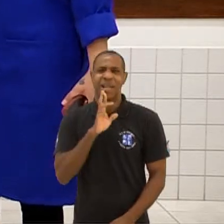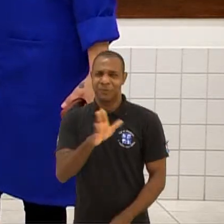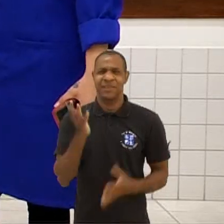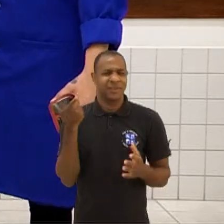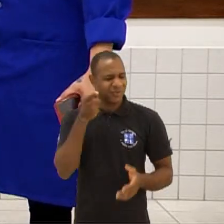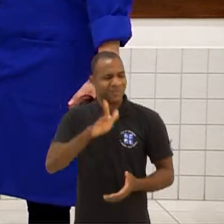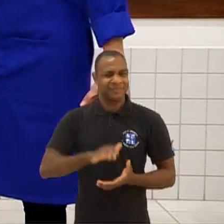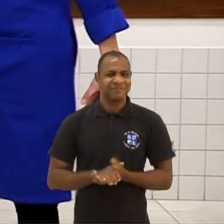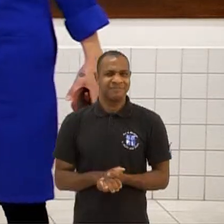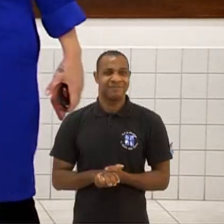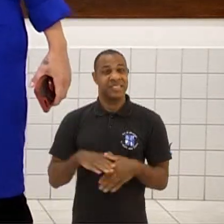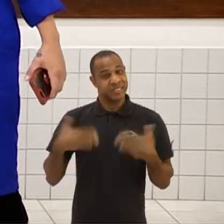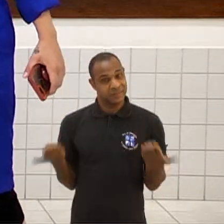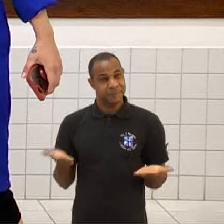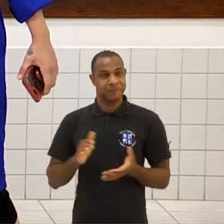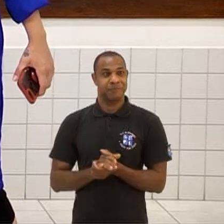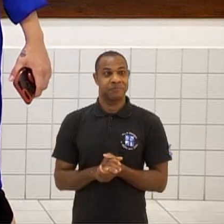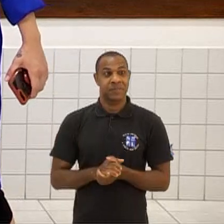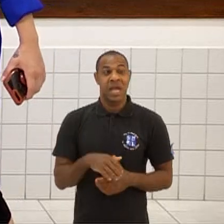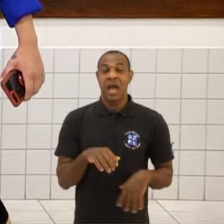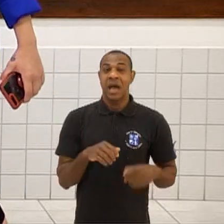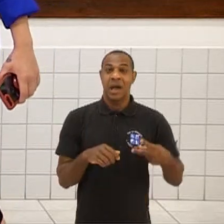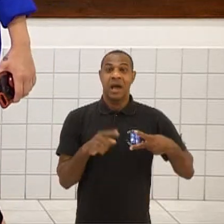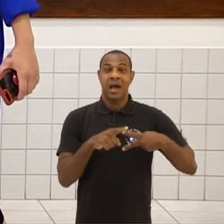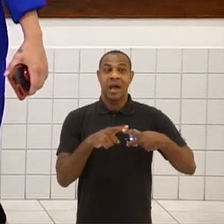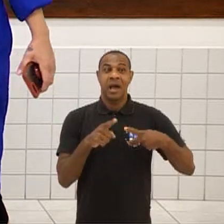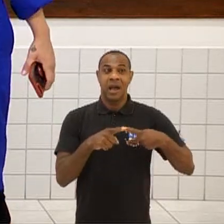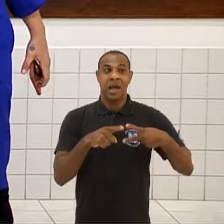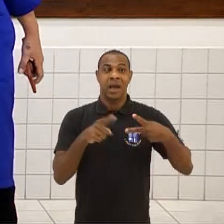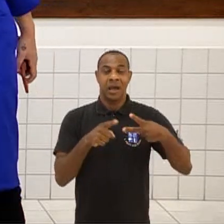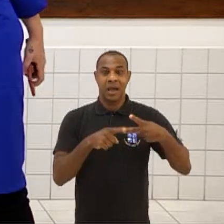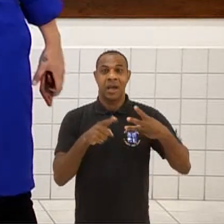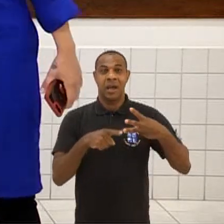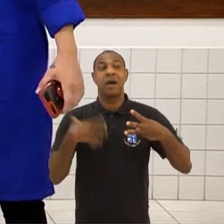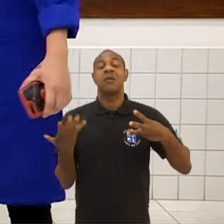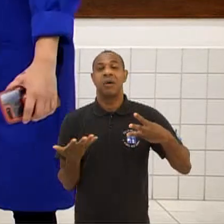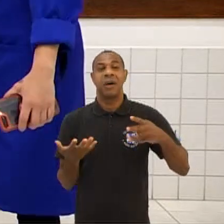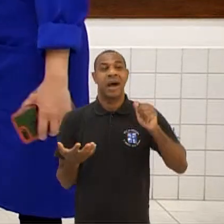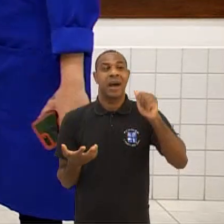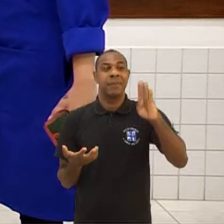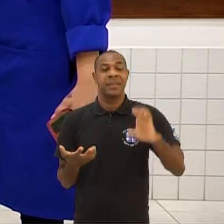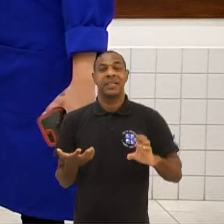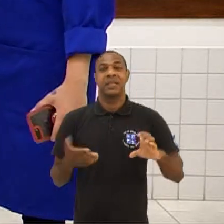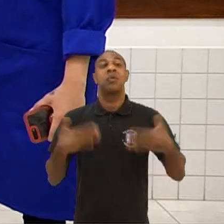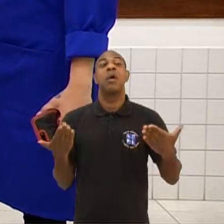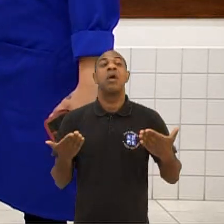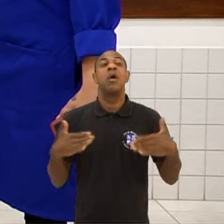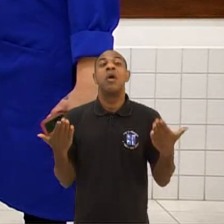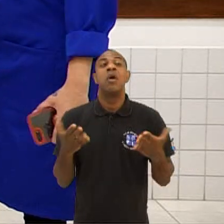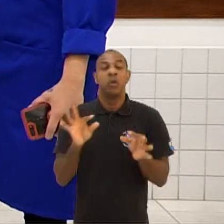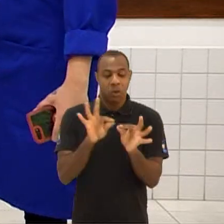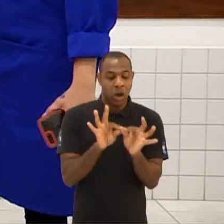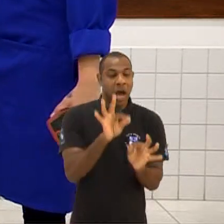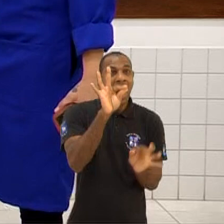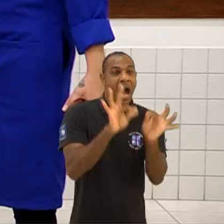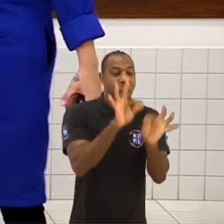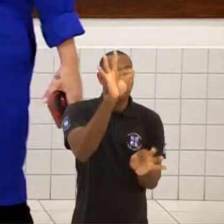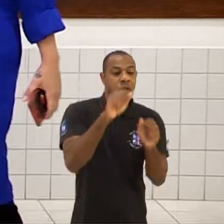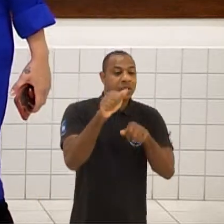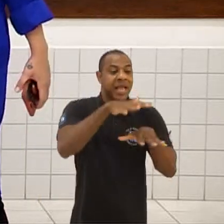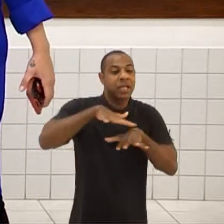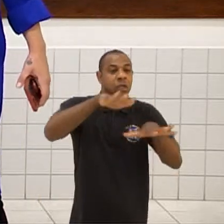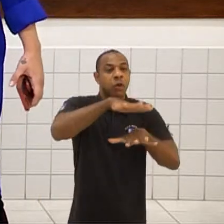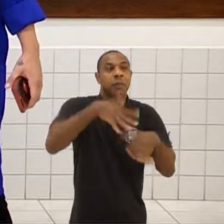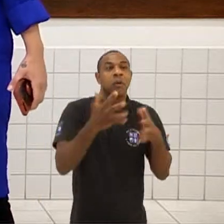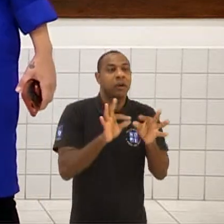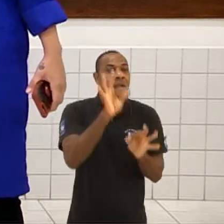aí. Então, gente, é letra A, B ou C? Qual é a altura da sombra projetada?